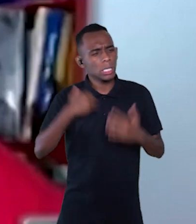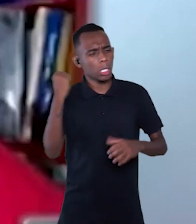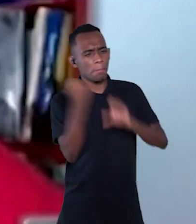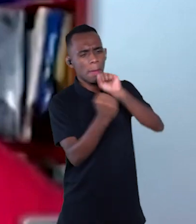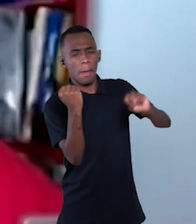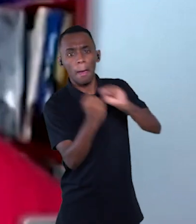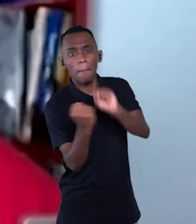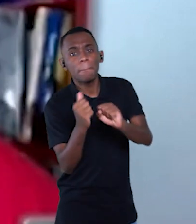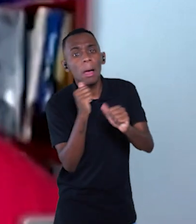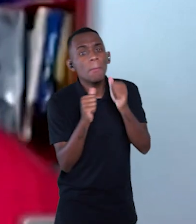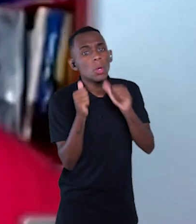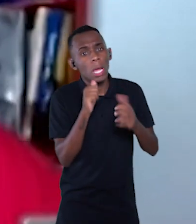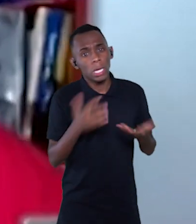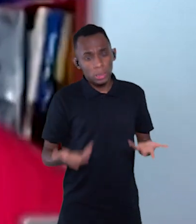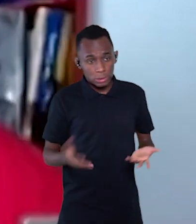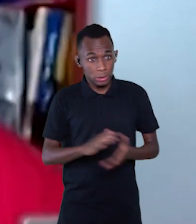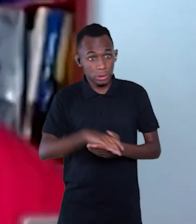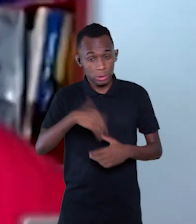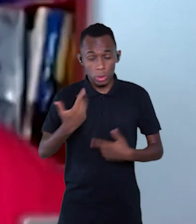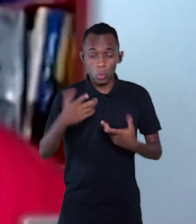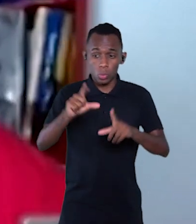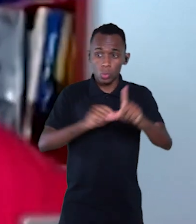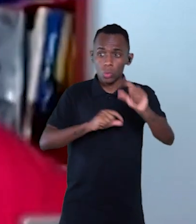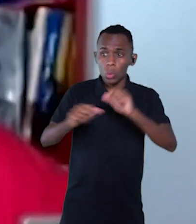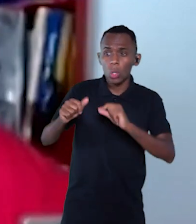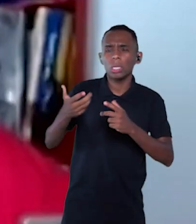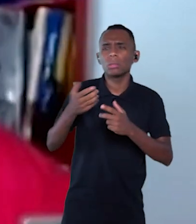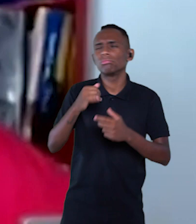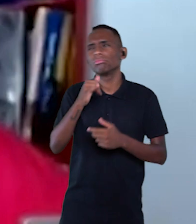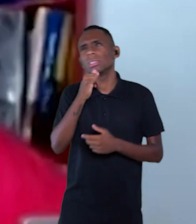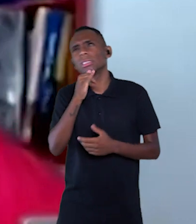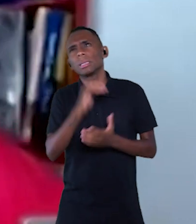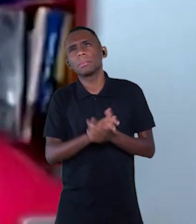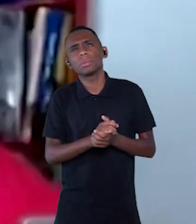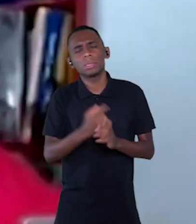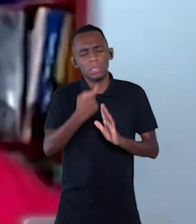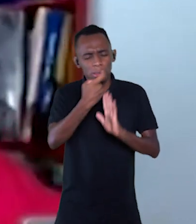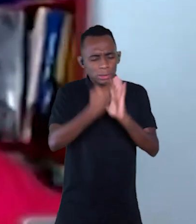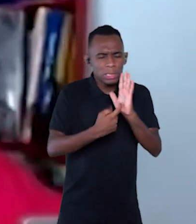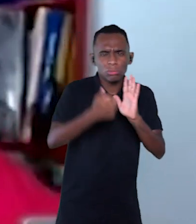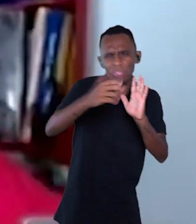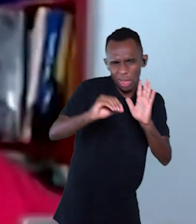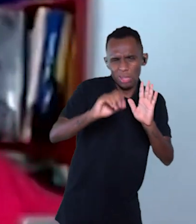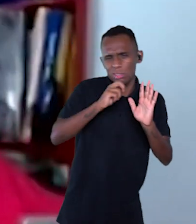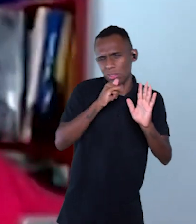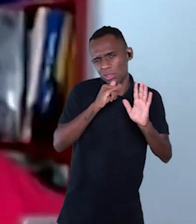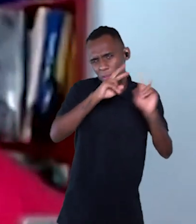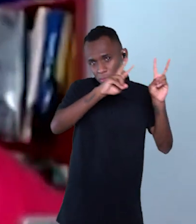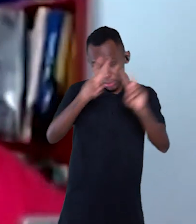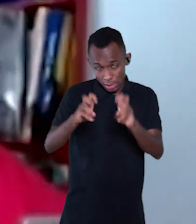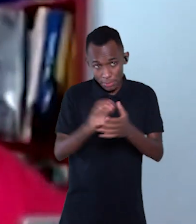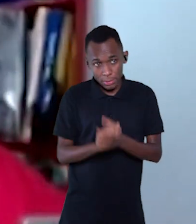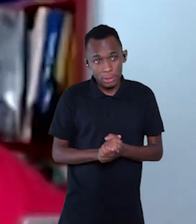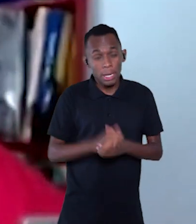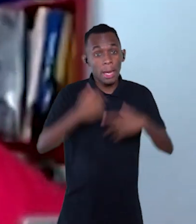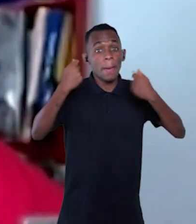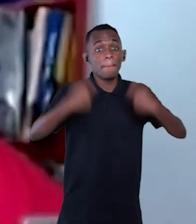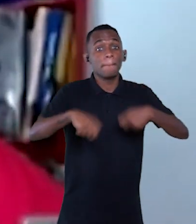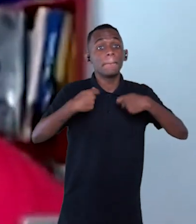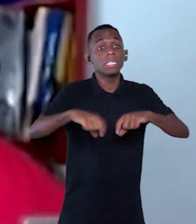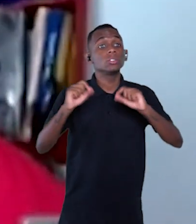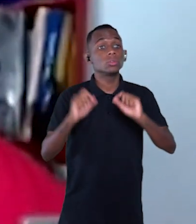mulheres. Então, quando a gente fez a seleção, tinha tipo, sei lá, 10 textos que falavam sobre isso. E a gente